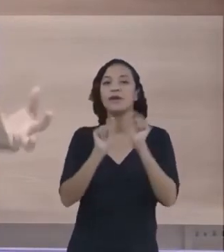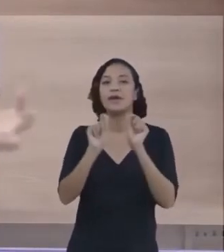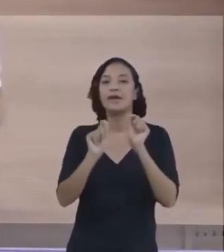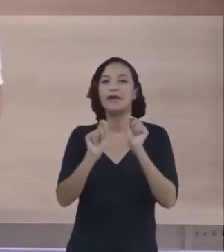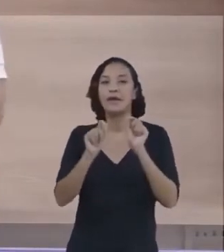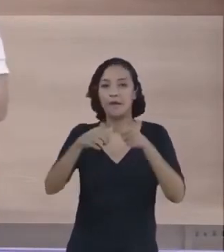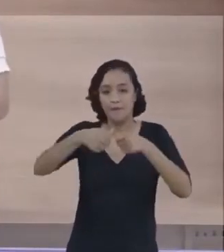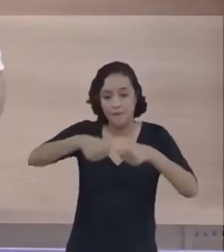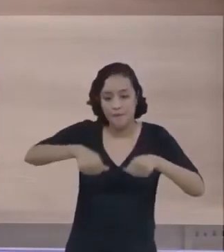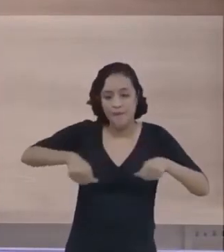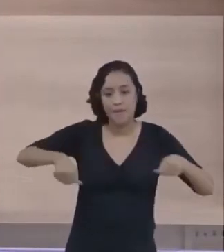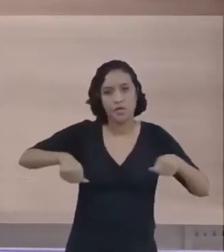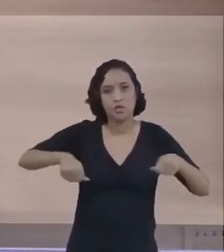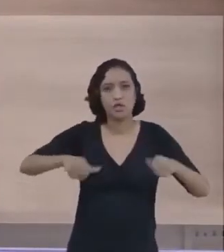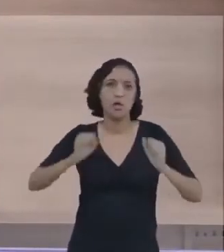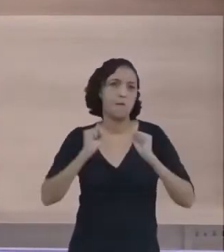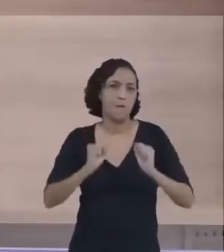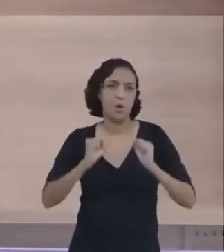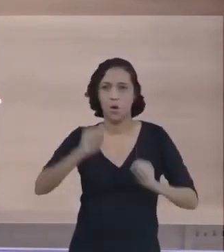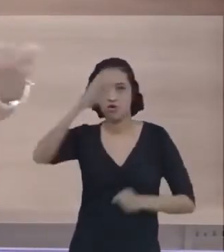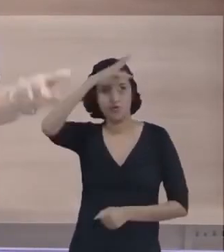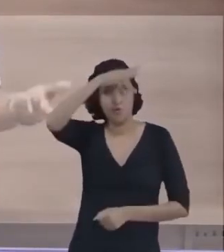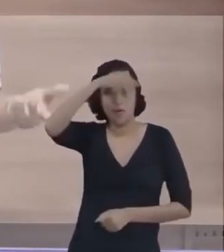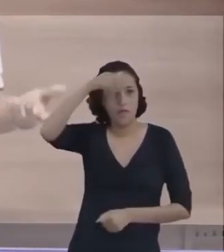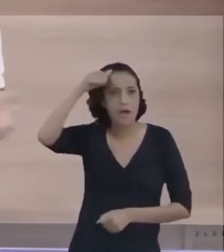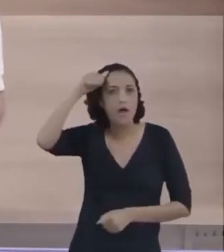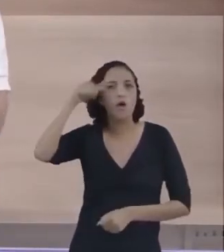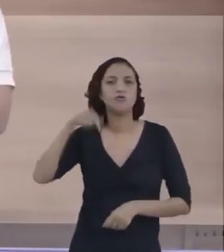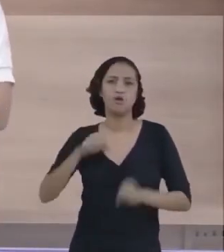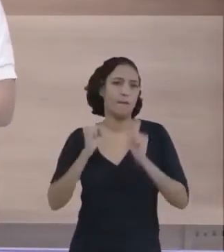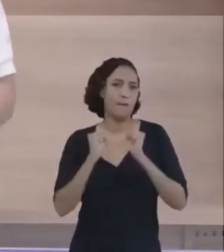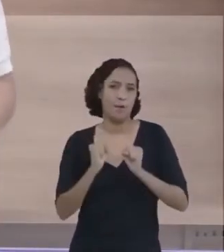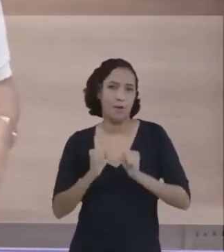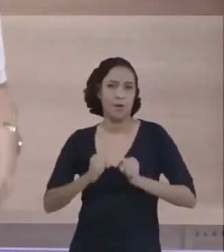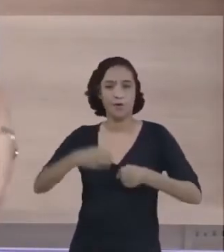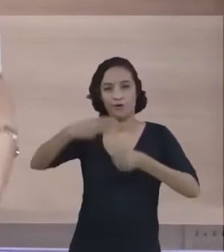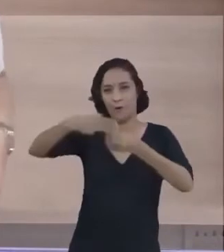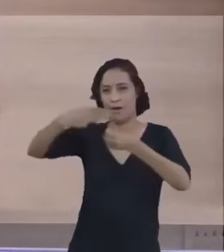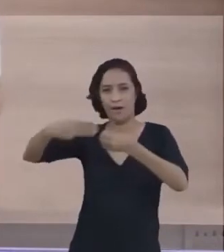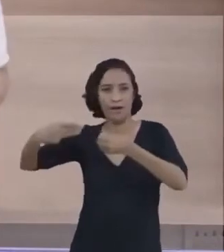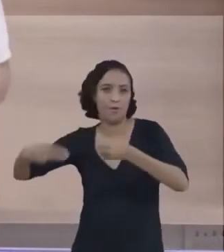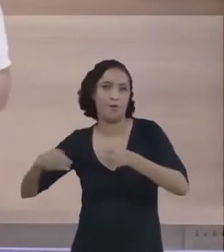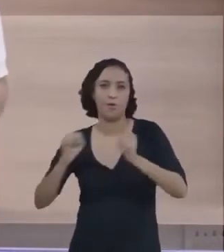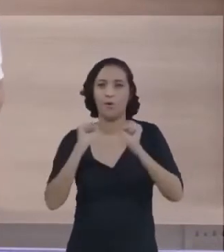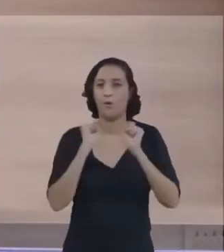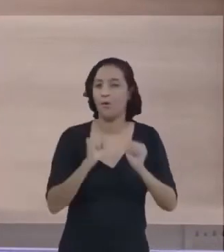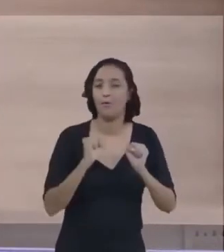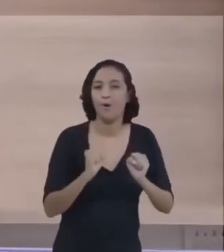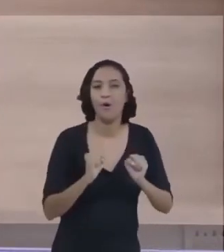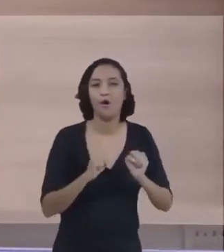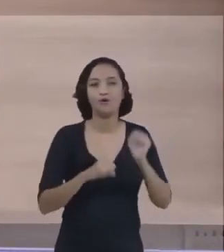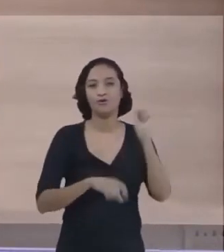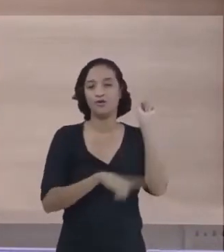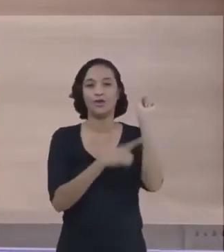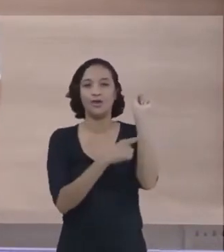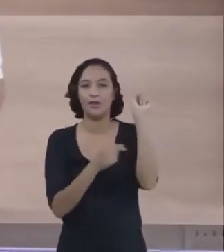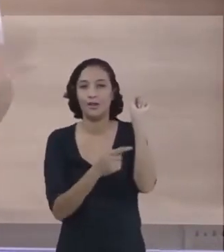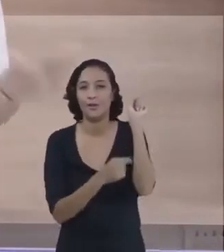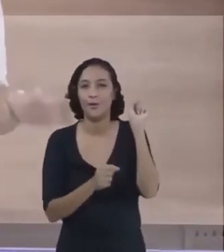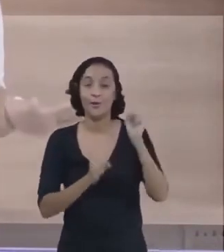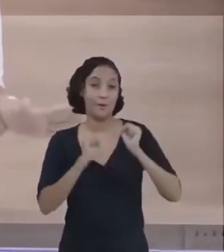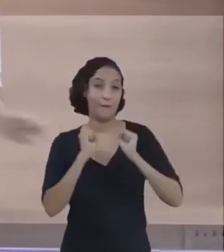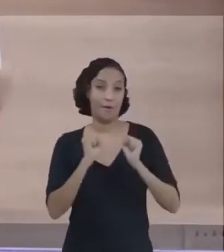ser em Manaus, pode ser em Manacapuru, pode ser no Iranduba, pode ser em Anuri, pode ser em Urucará, minha